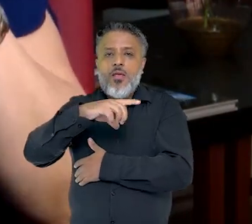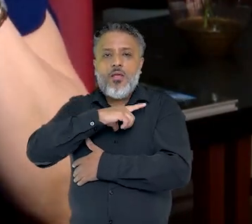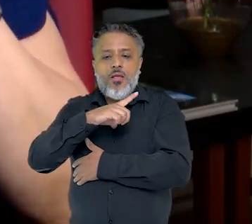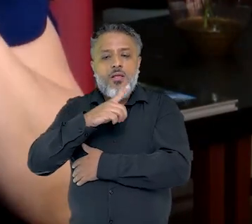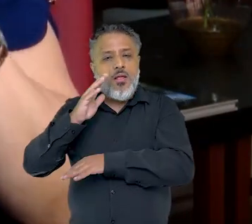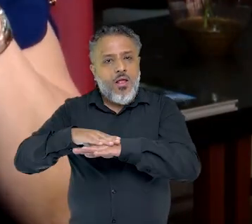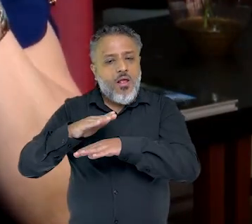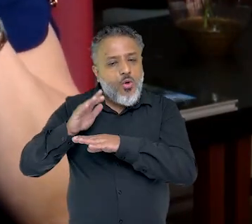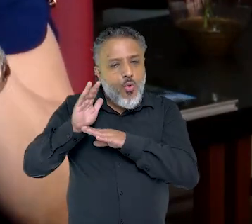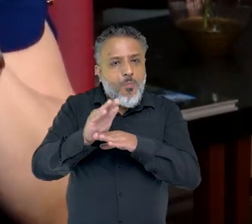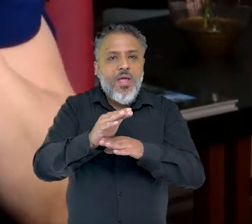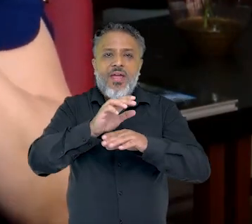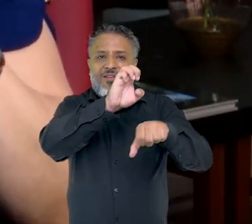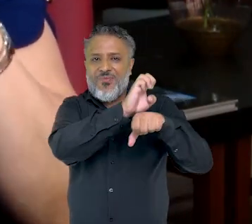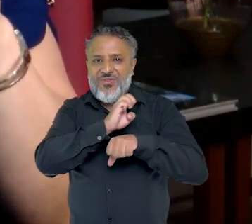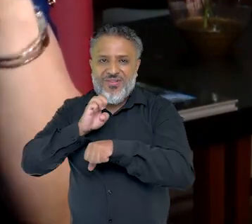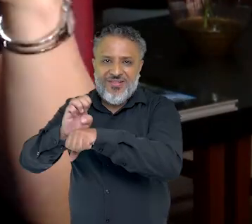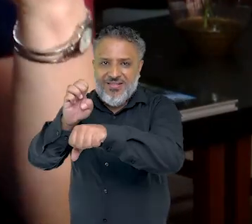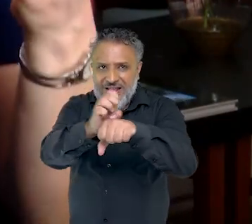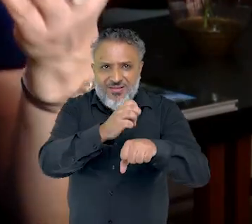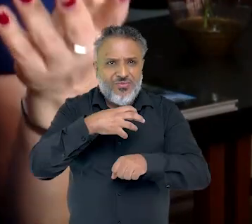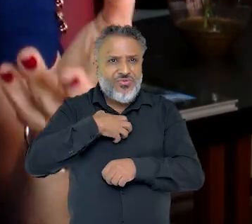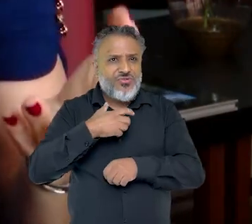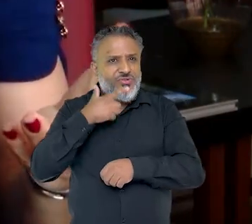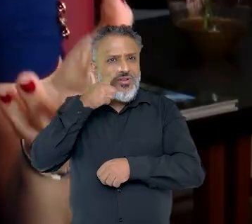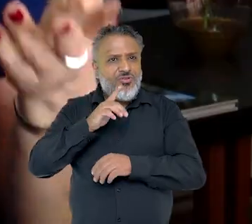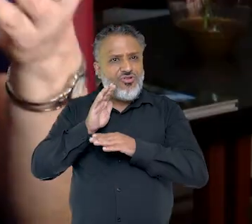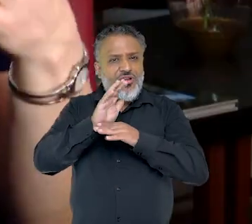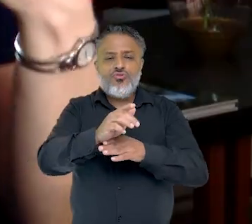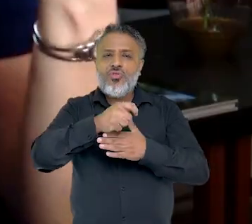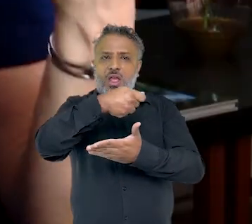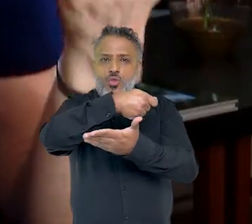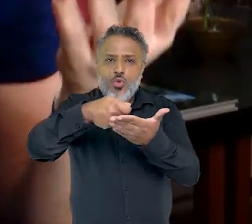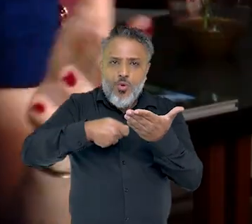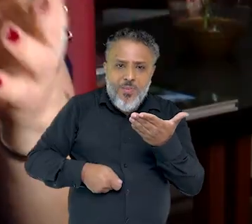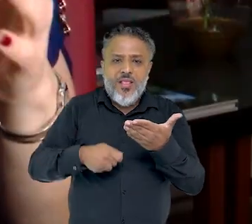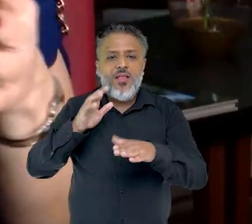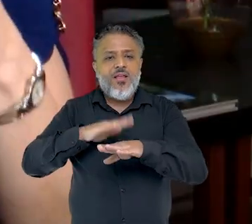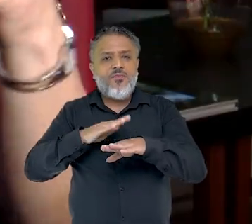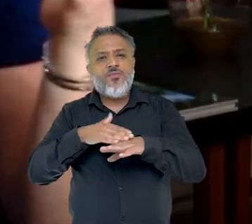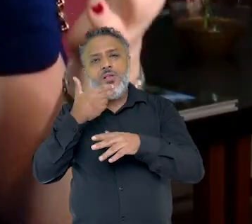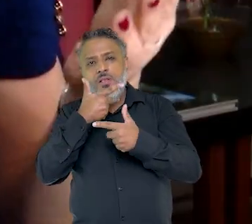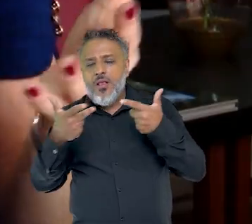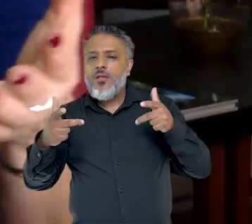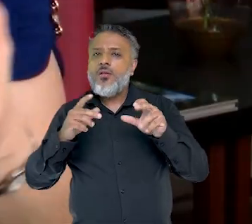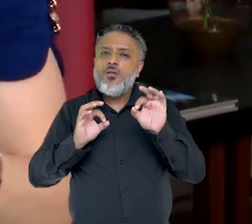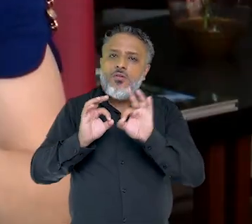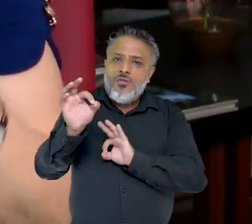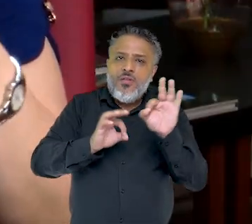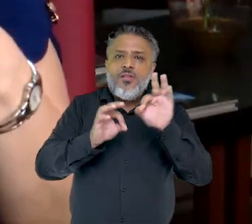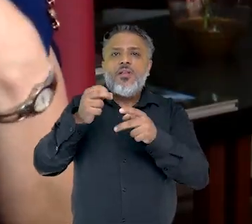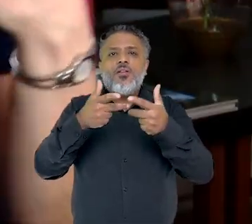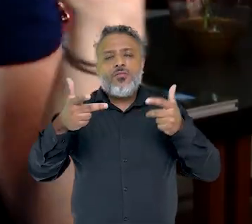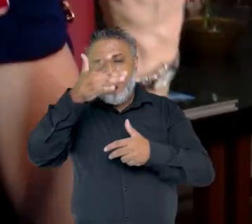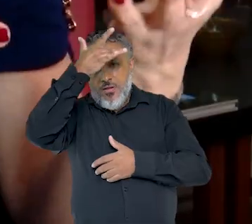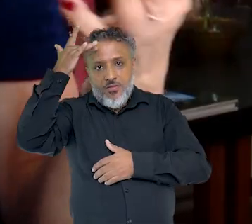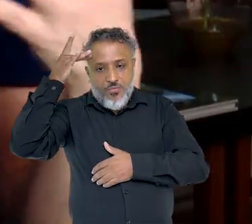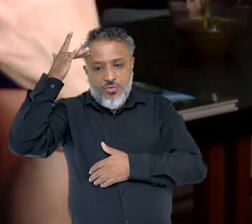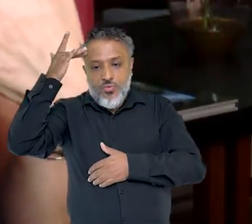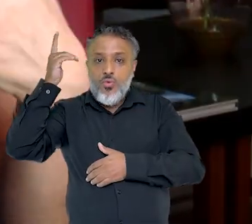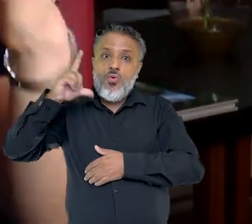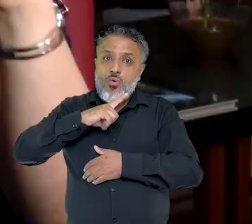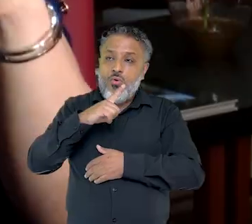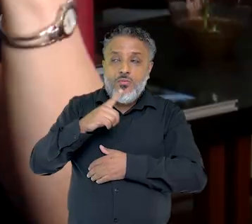coopera com os estados no sentido ou de ajudar a documentar, né, a fazer mutirões para ajudar a documentar essas pessoas em relação